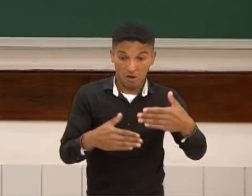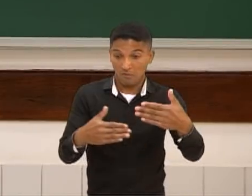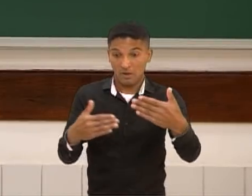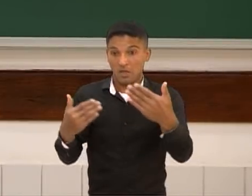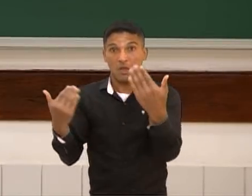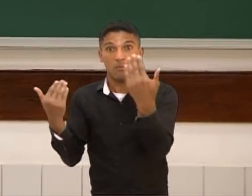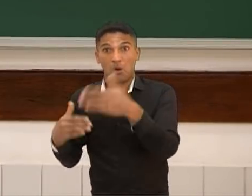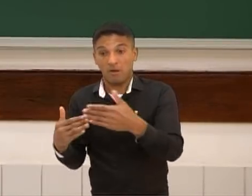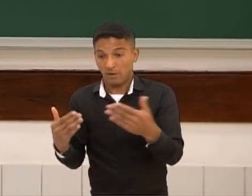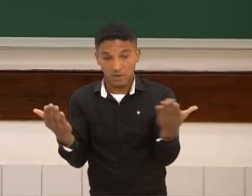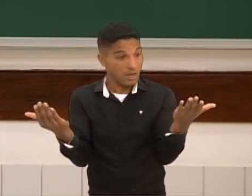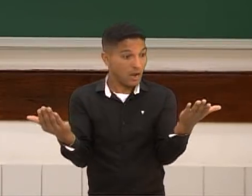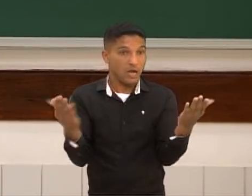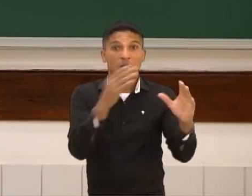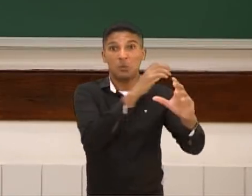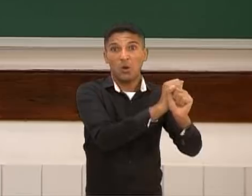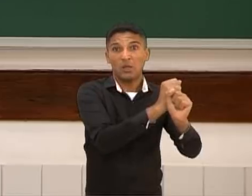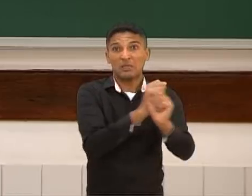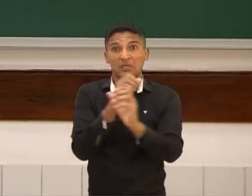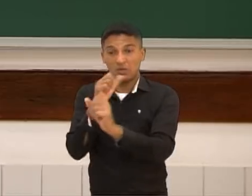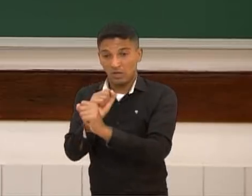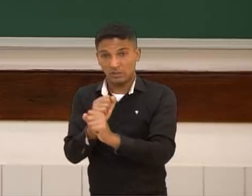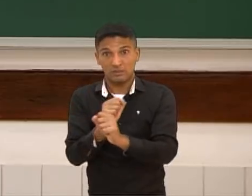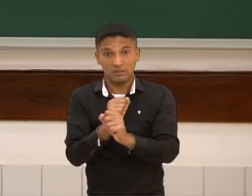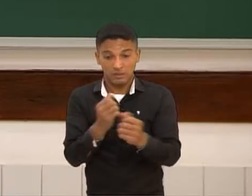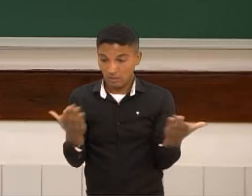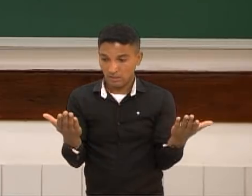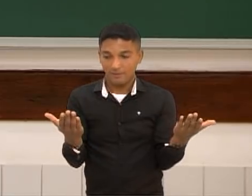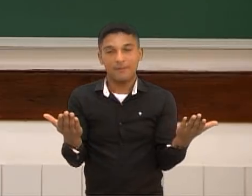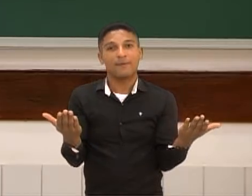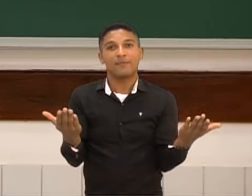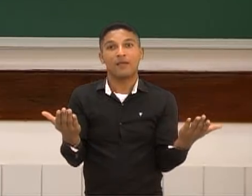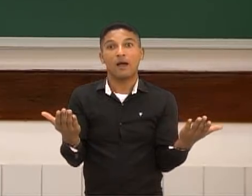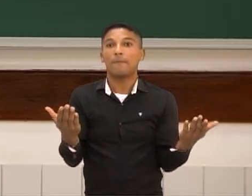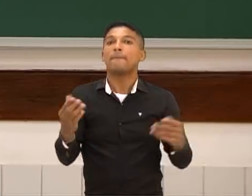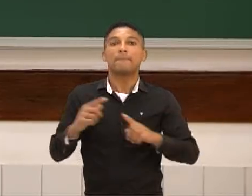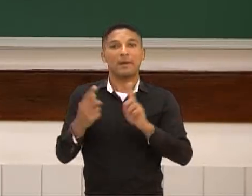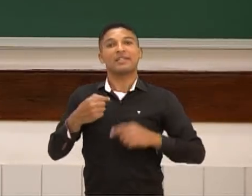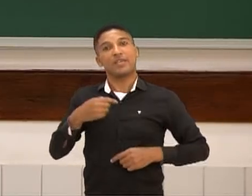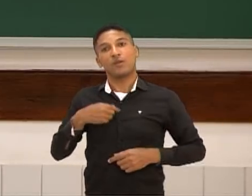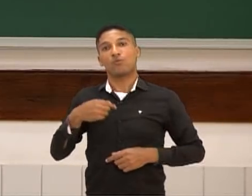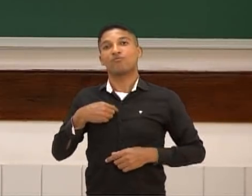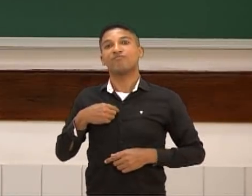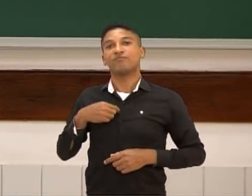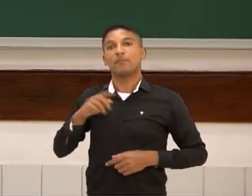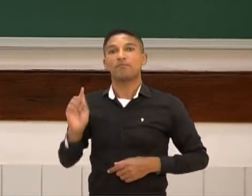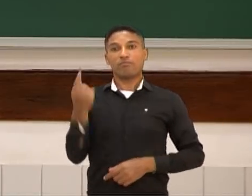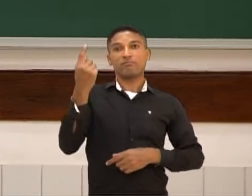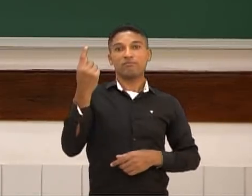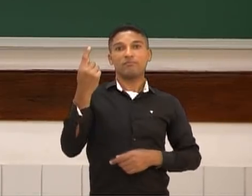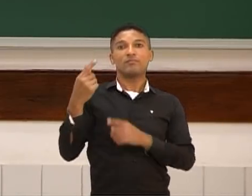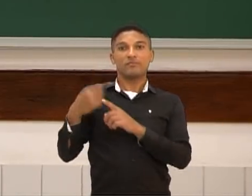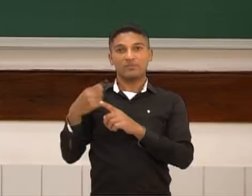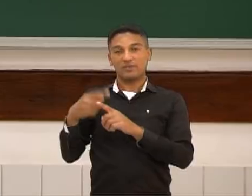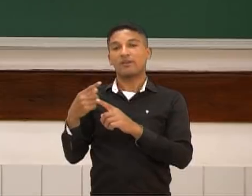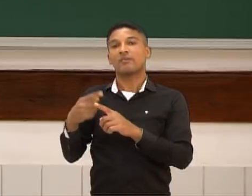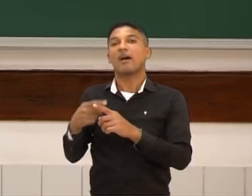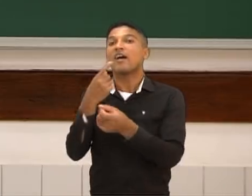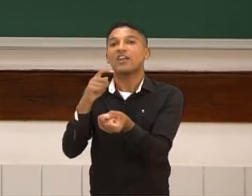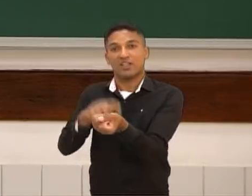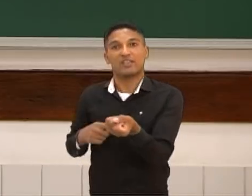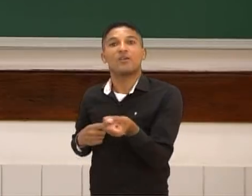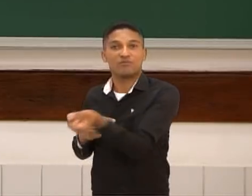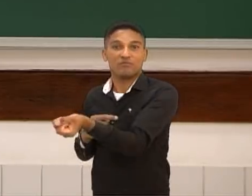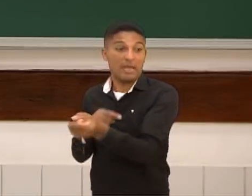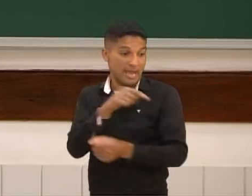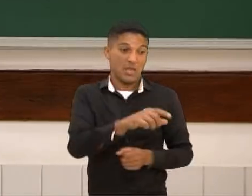certinho e verificarem se elas estão em condições de se tornarem doadores de sangue para salvar vidas, para contribuir com outras vidas,